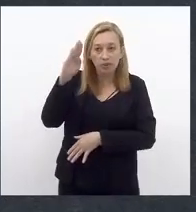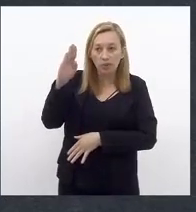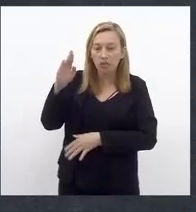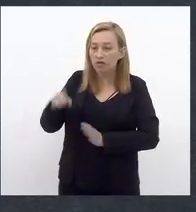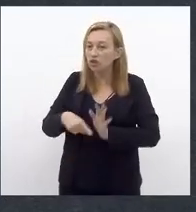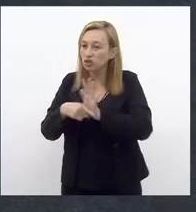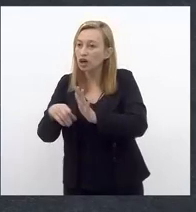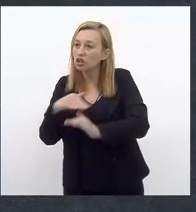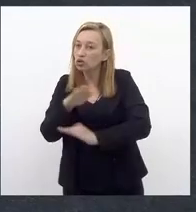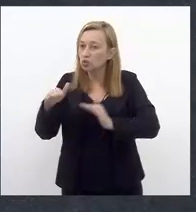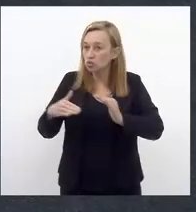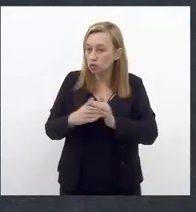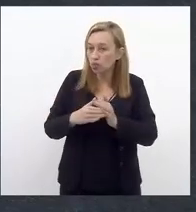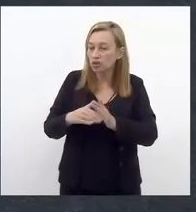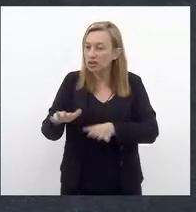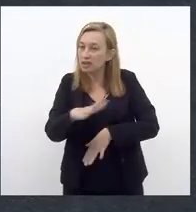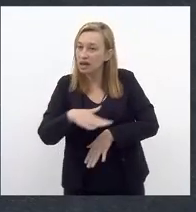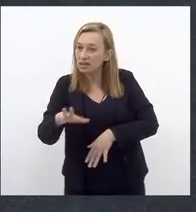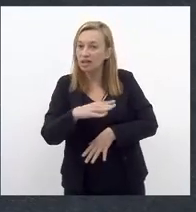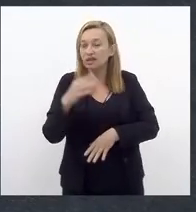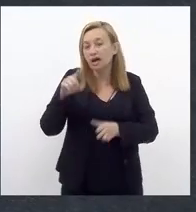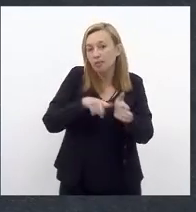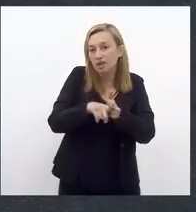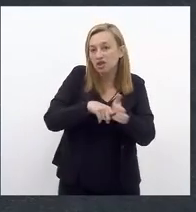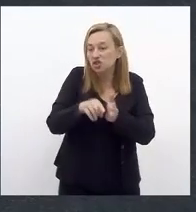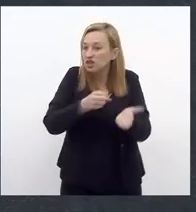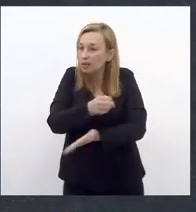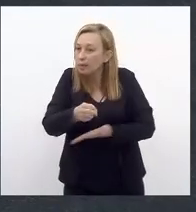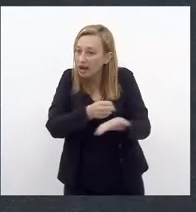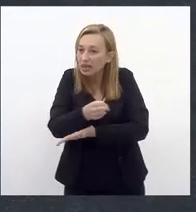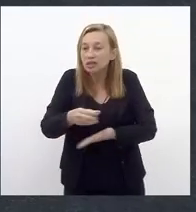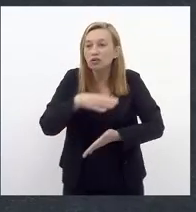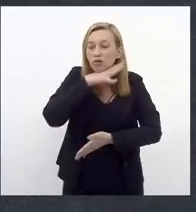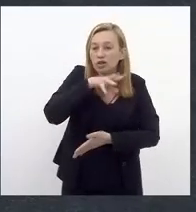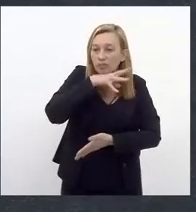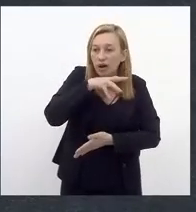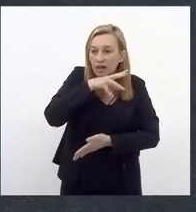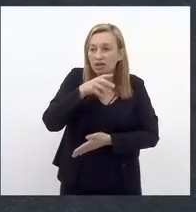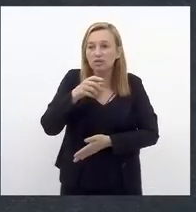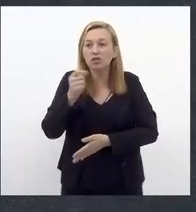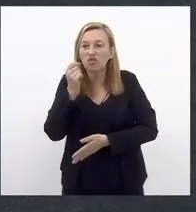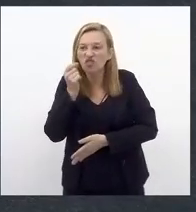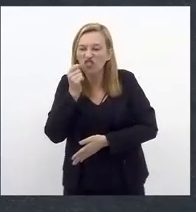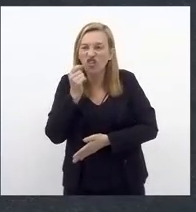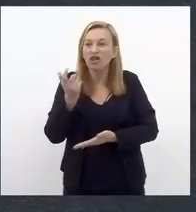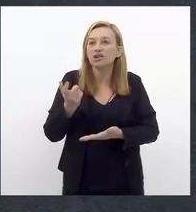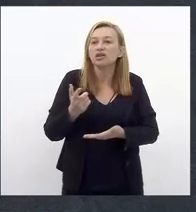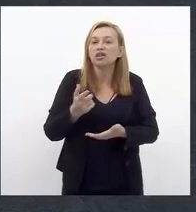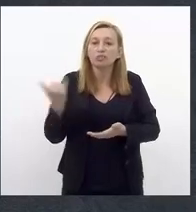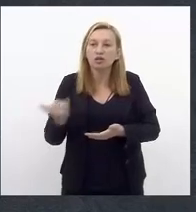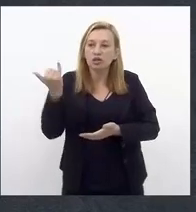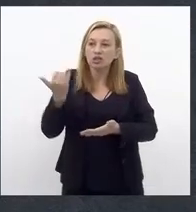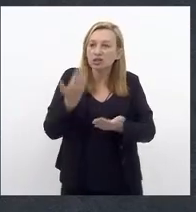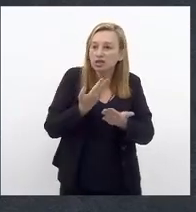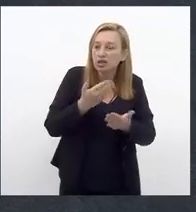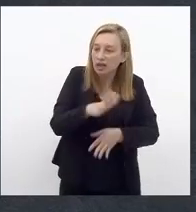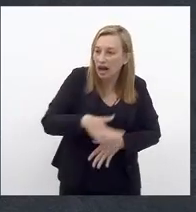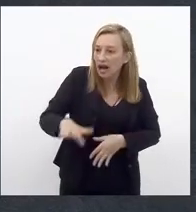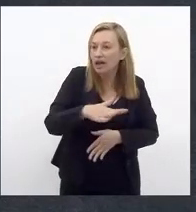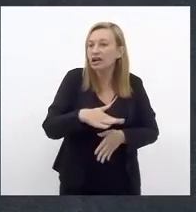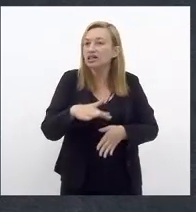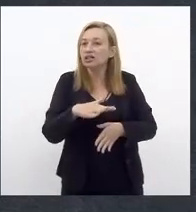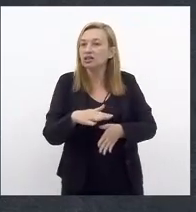todas as instituições do estado para pesquisa básica com animais de pequeno porte corredores importantíssimo para os estudos na área de virologia